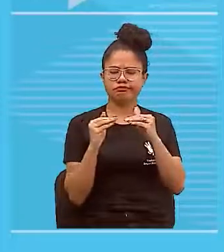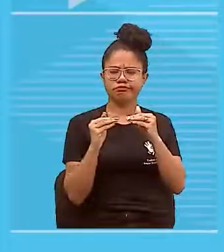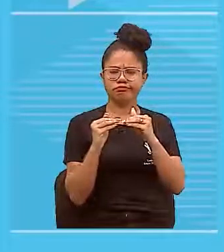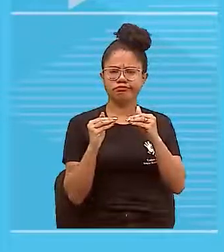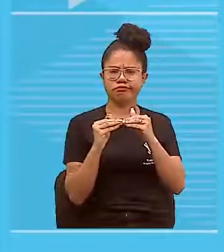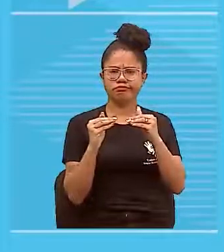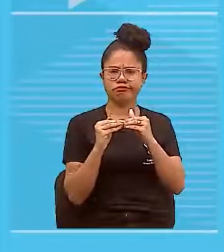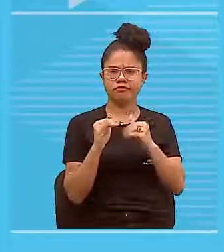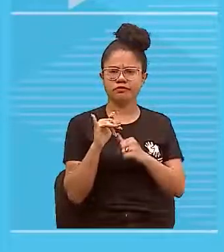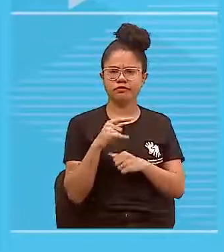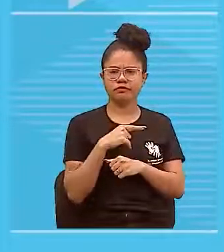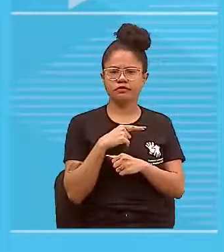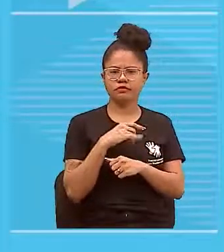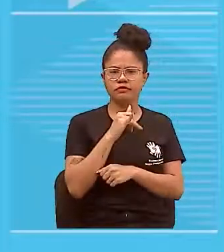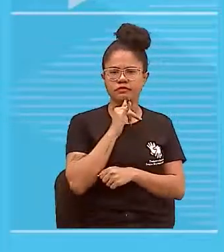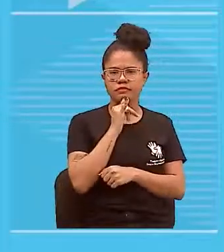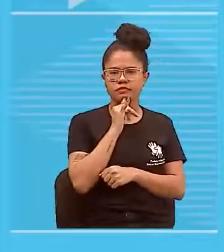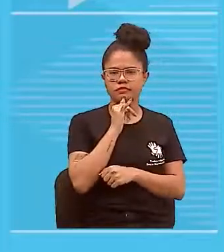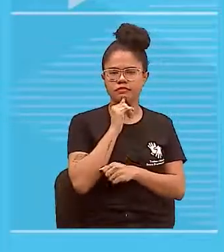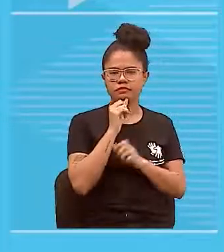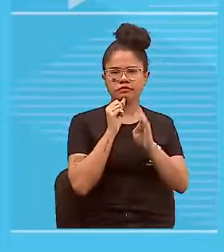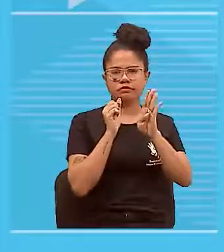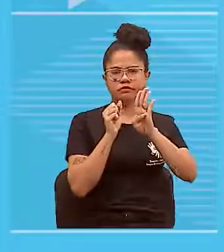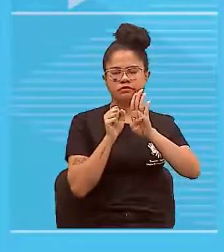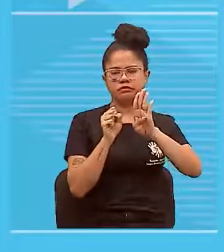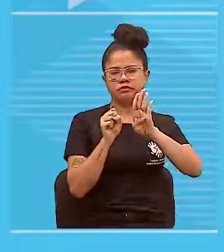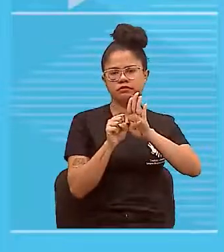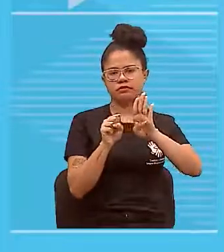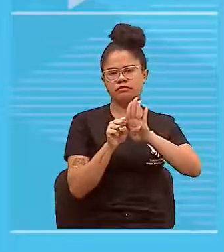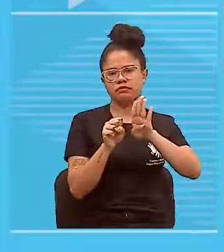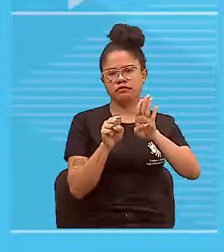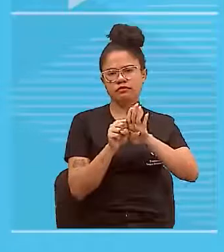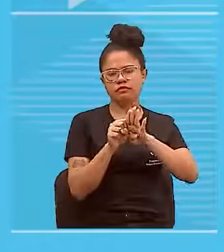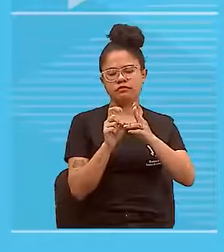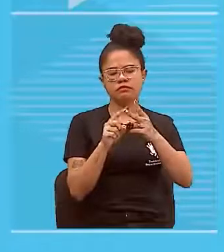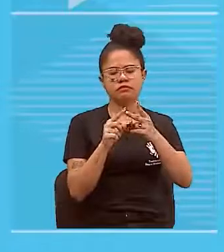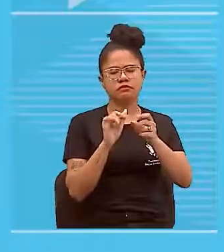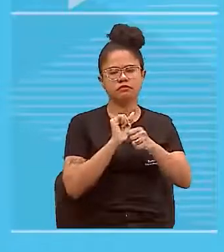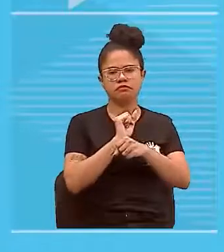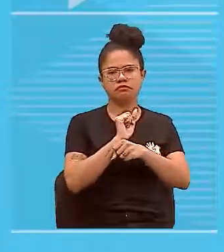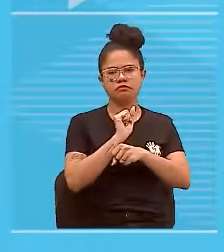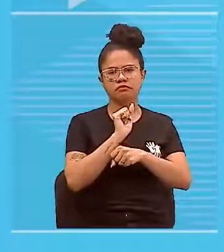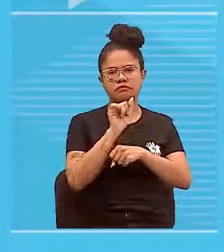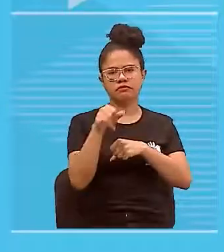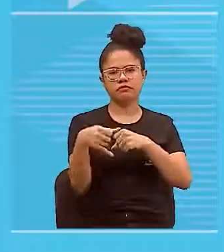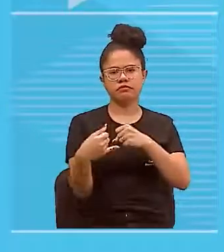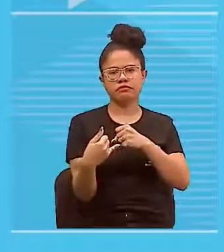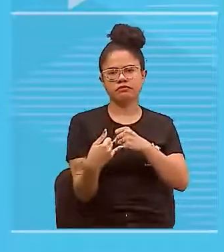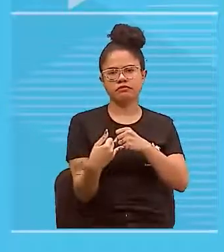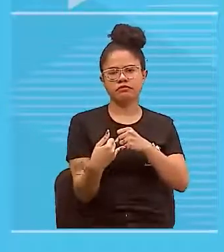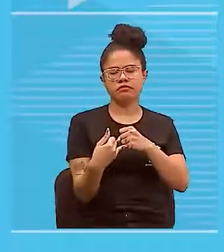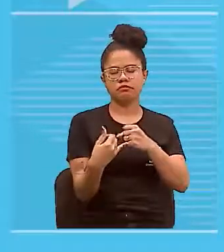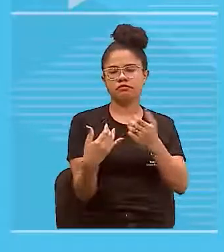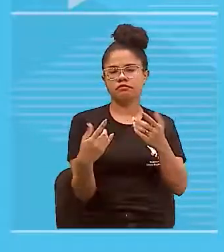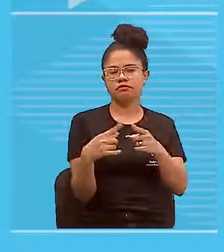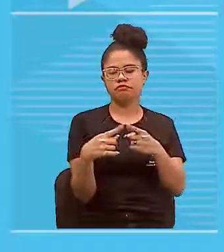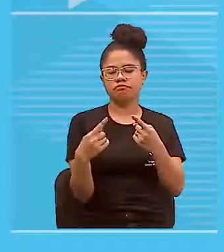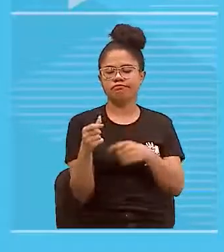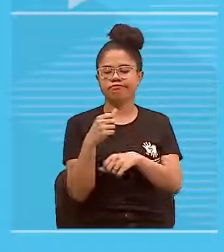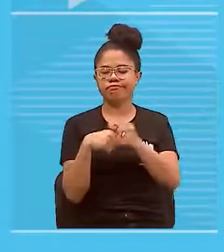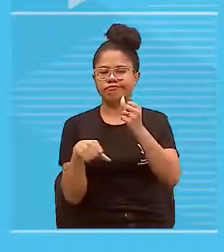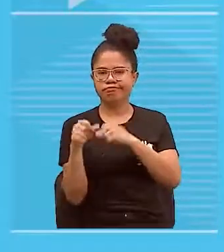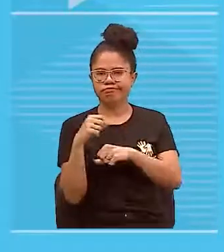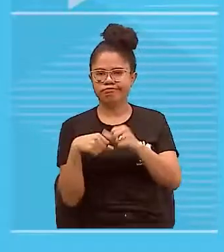se eu tenho lá por exemplo um substantivo um adjetivo ou uma palavra que não era substantivo e passou a ser